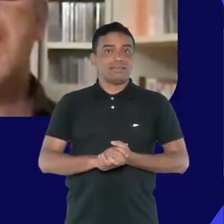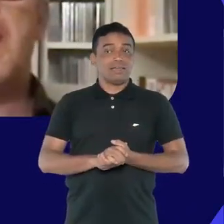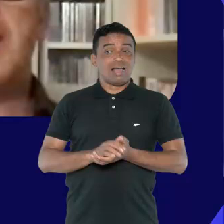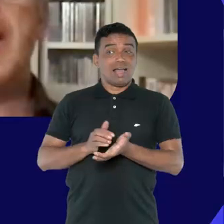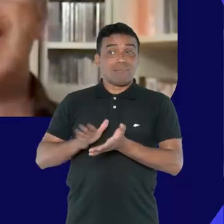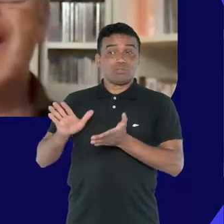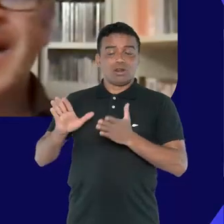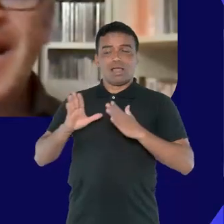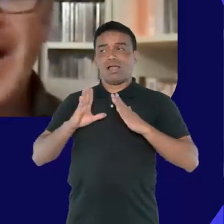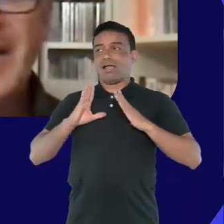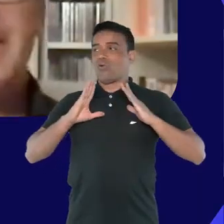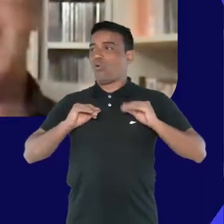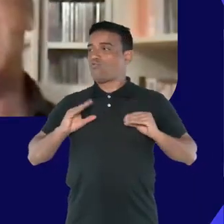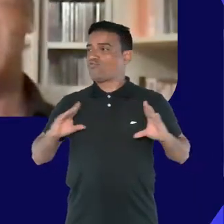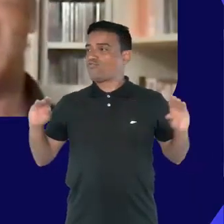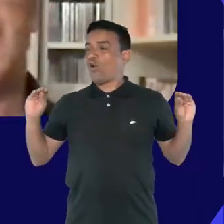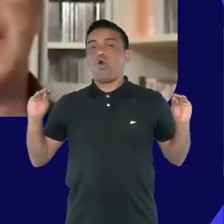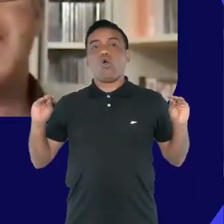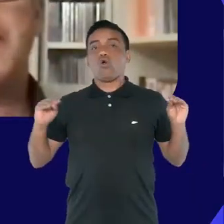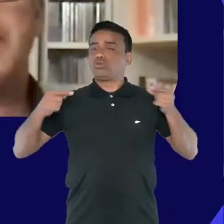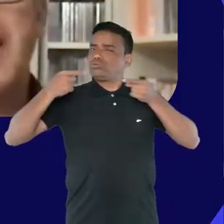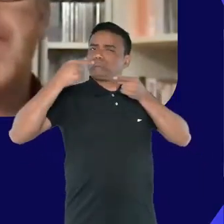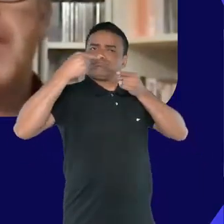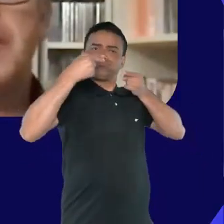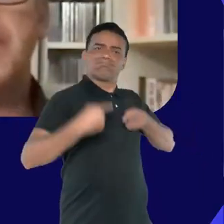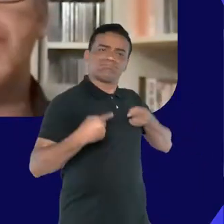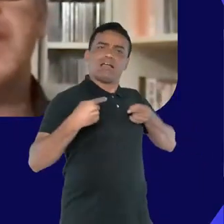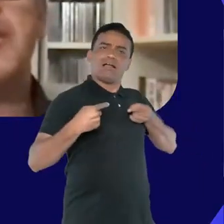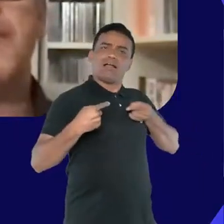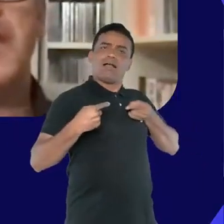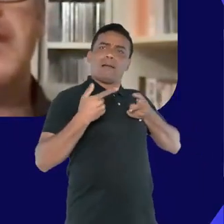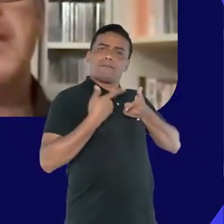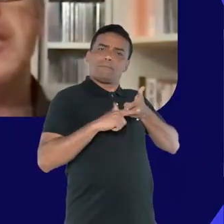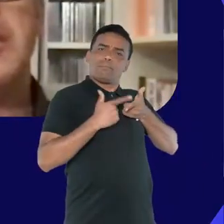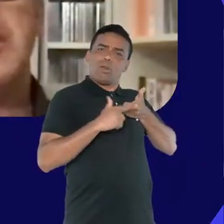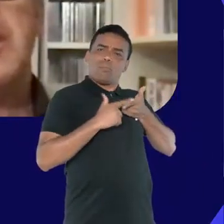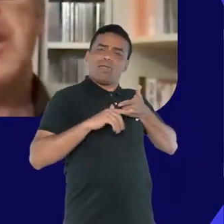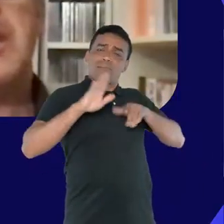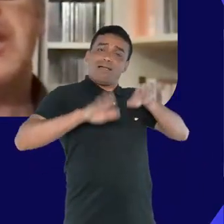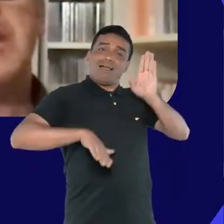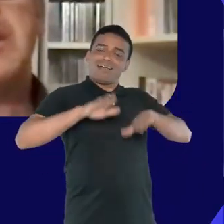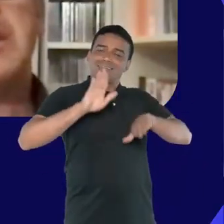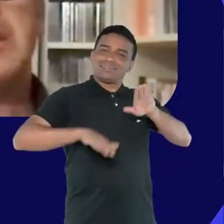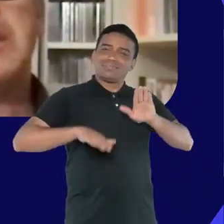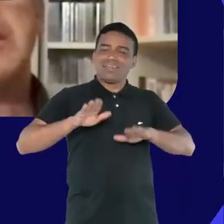conforto, encarar aqueles temas que muitas vezes,